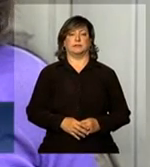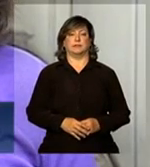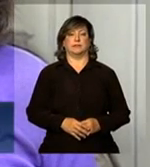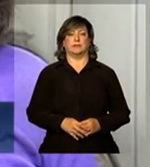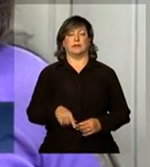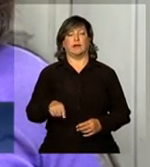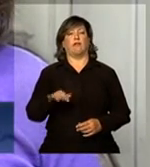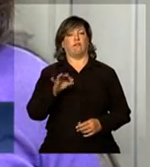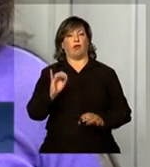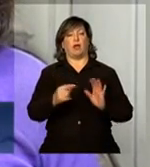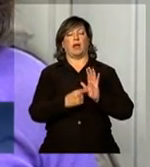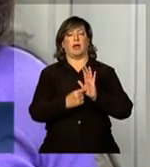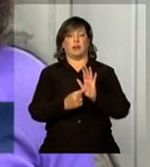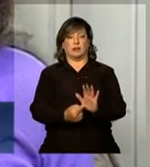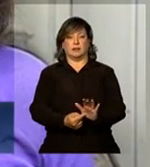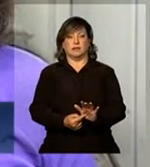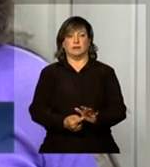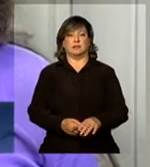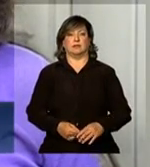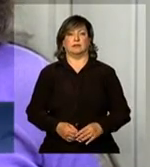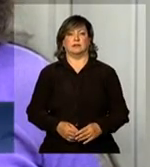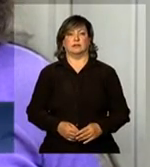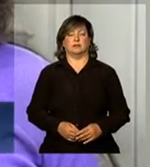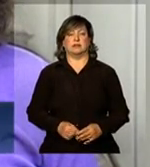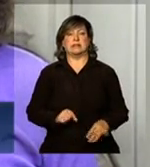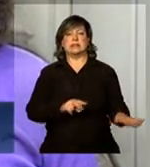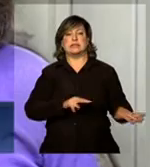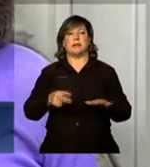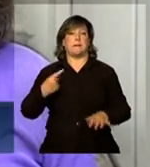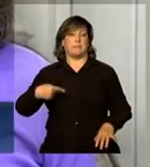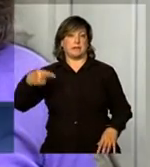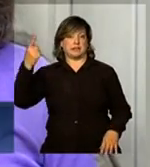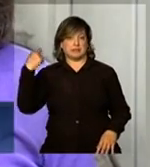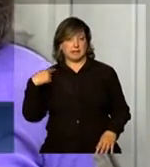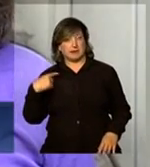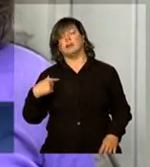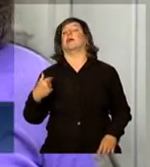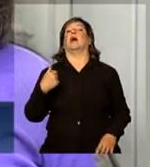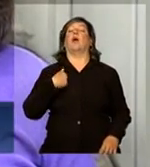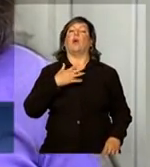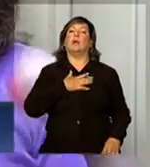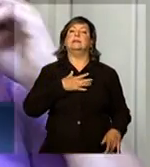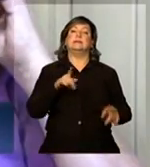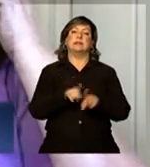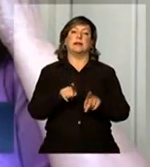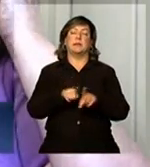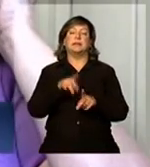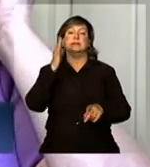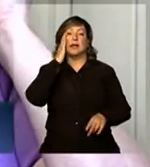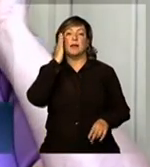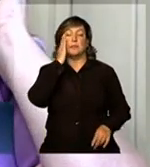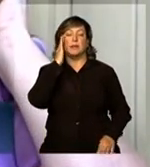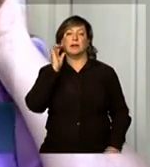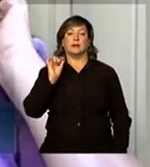que foi apresentada na semana passada. E eu gostaria também de saber